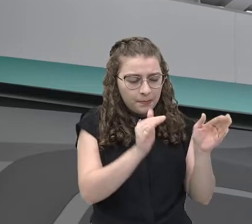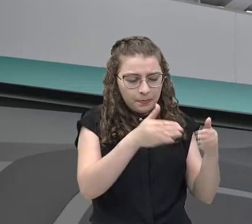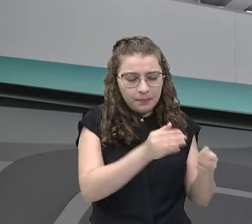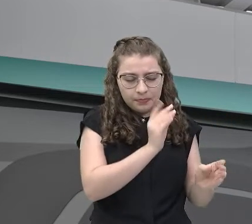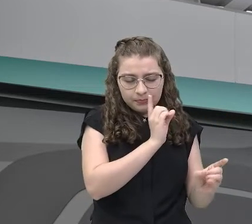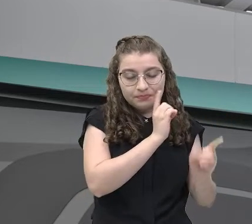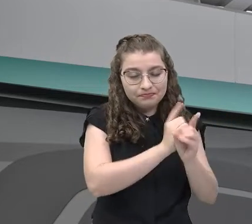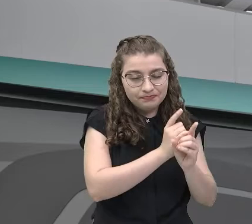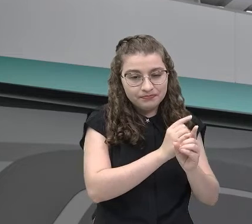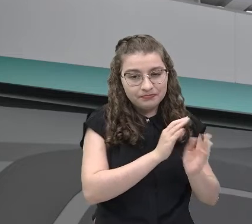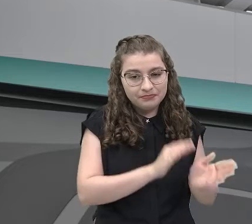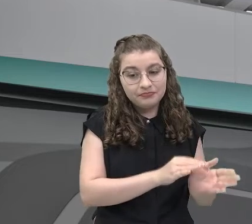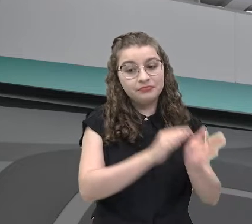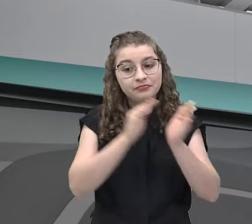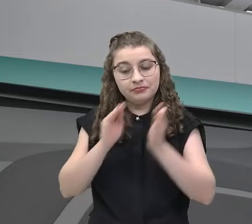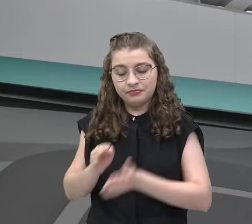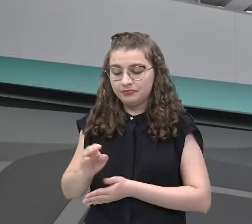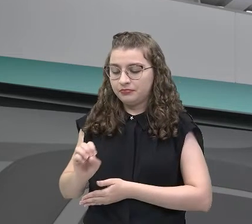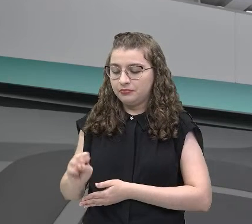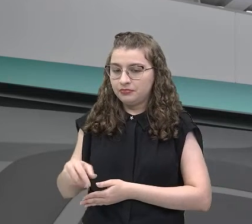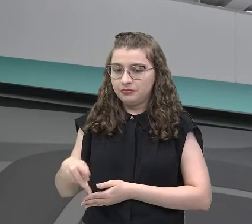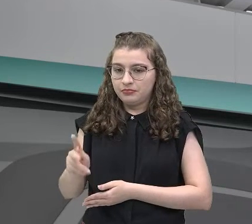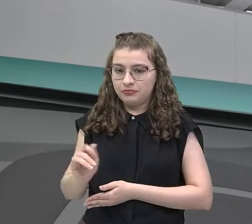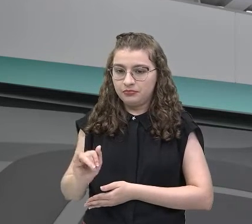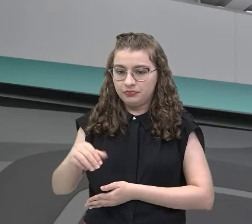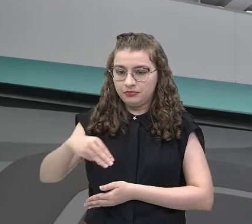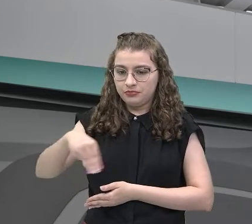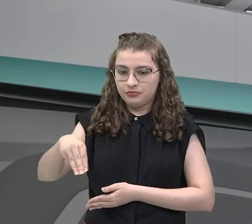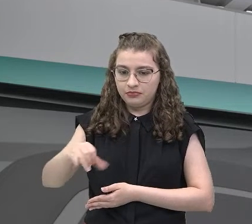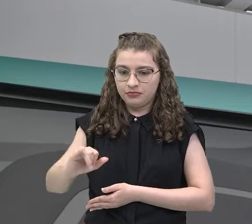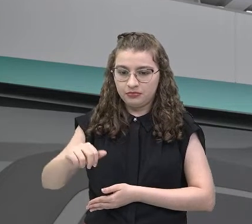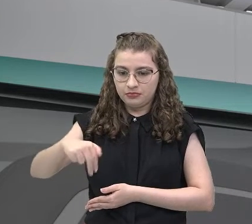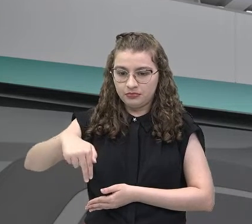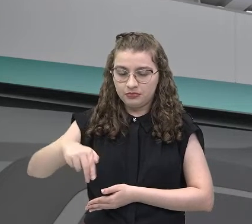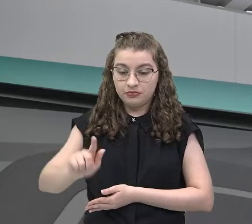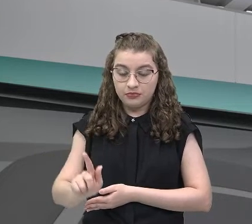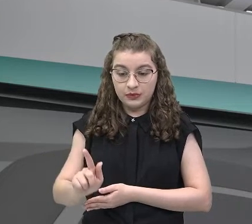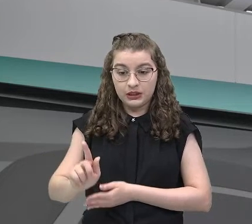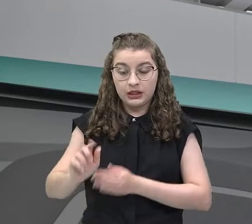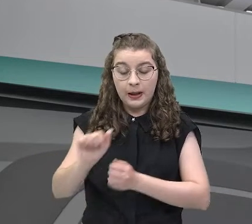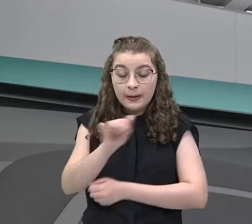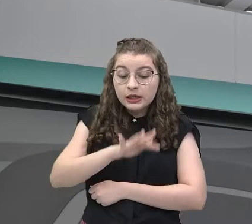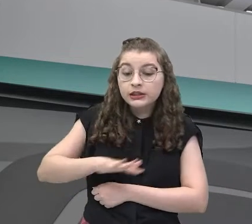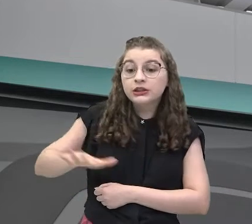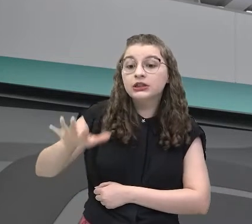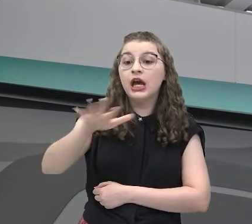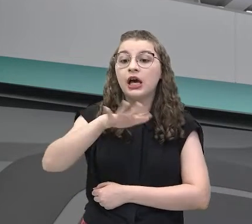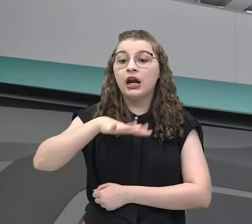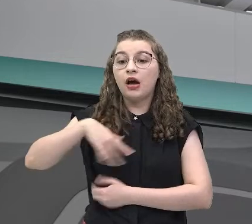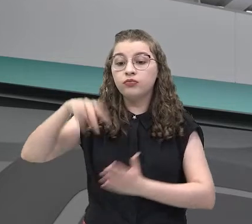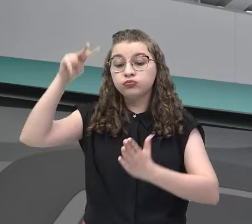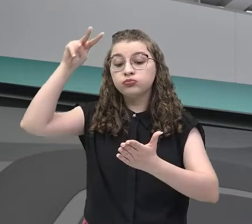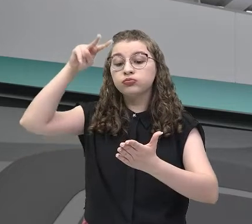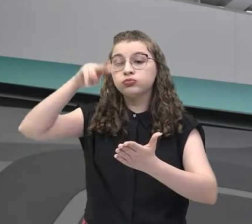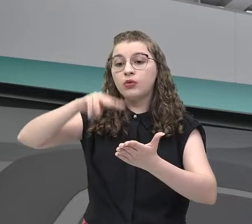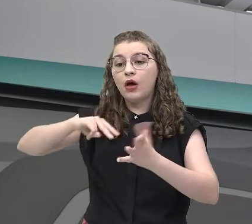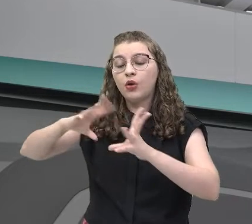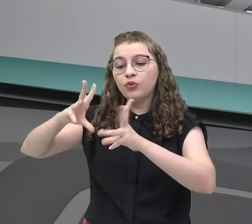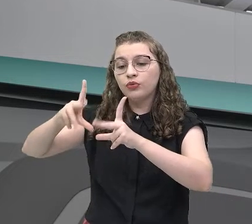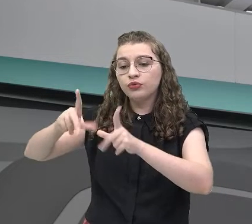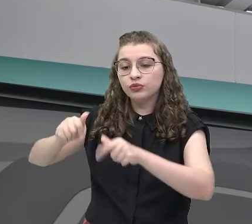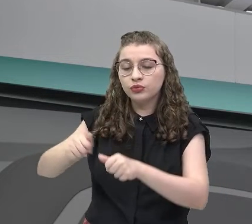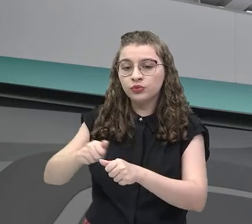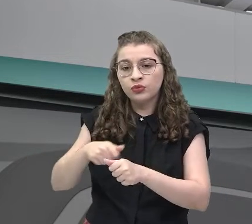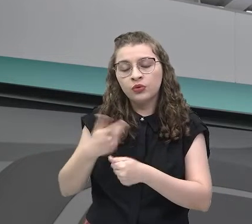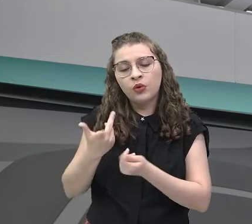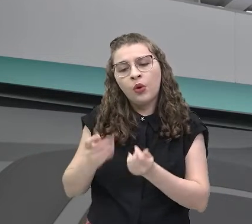específicas. Já no skimming, é abrangente. Então, eu dou uma olhada geral no texto, vejo o